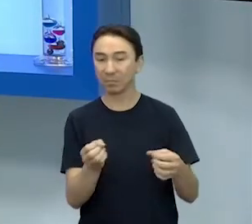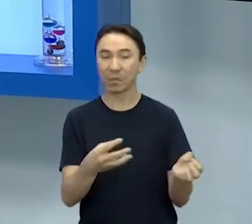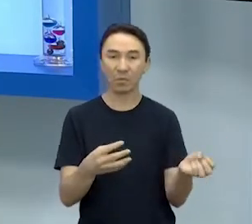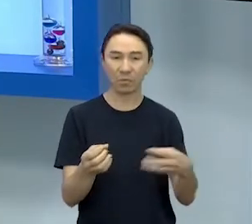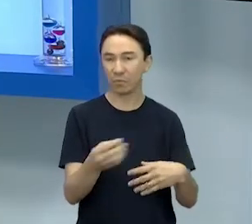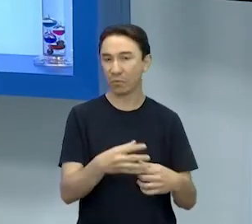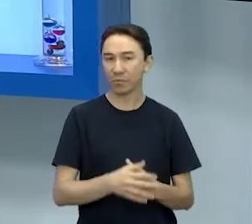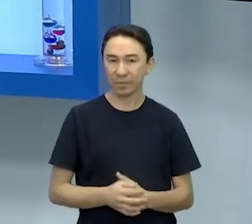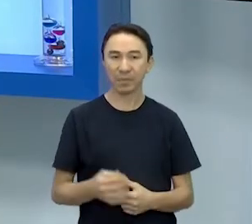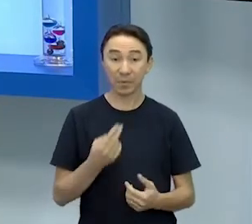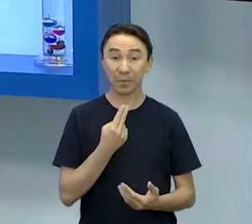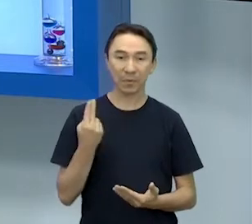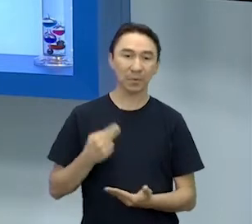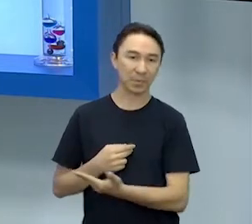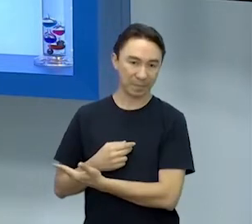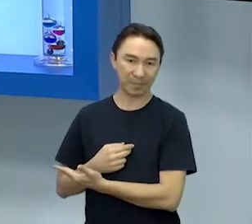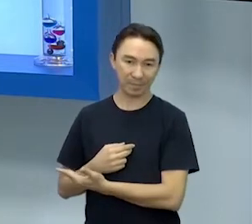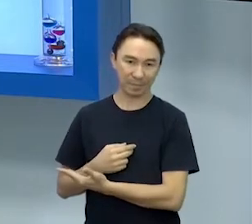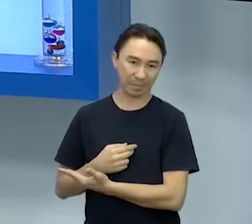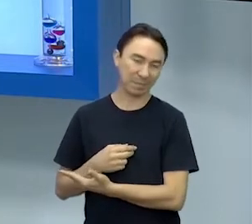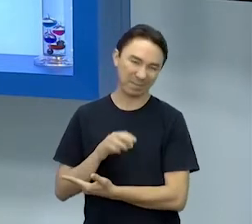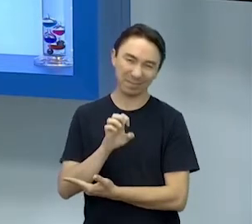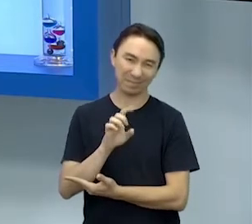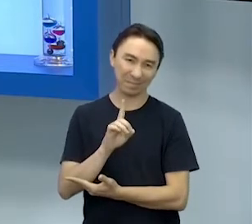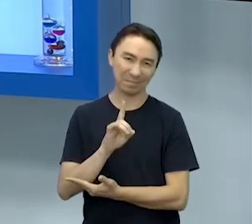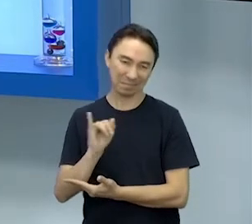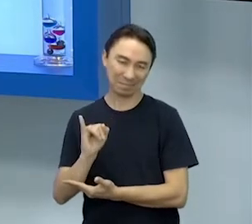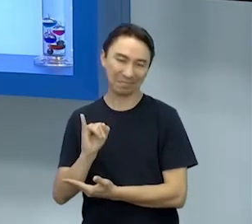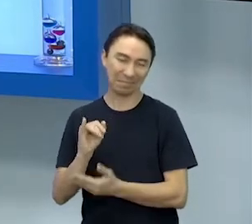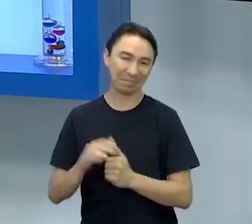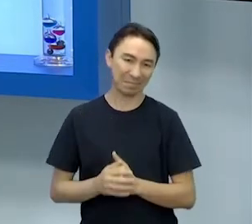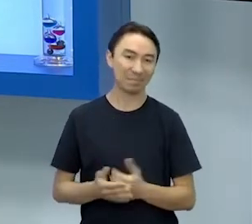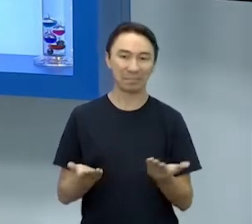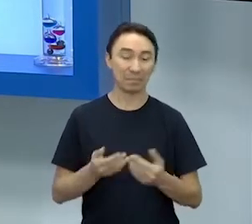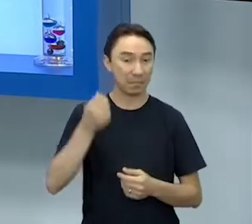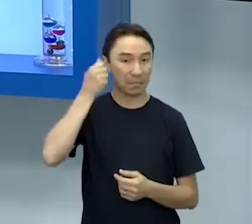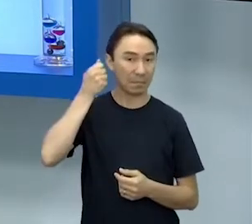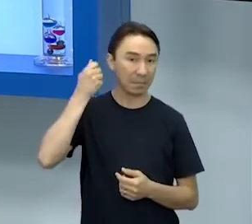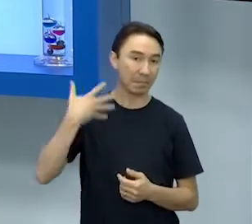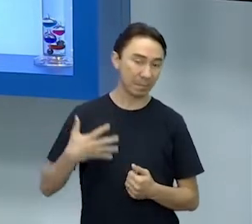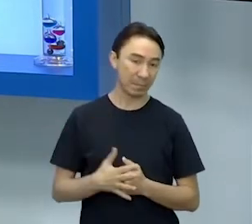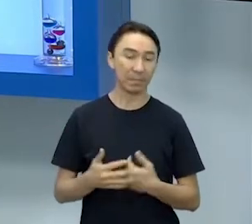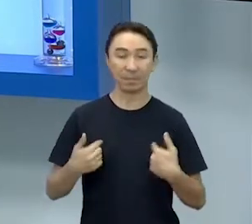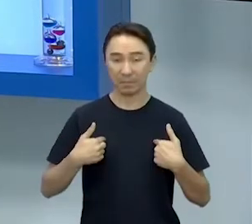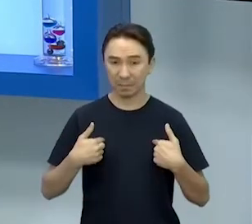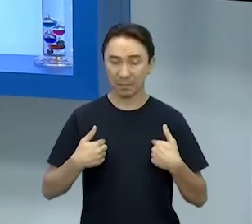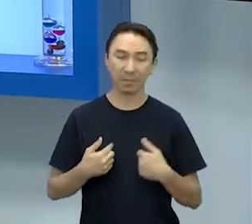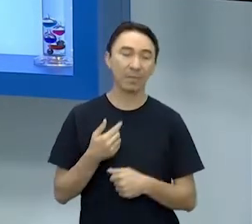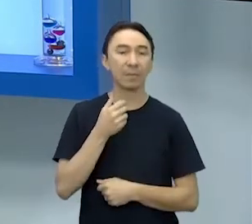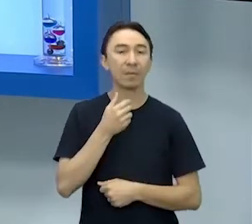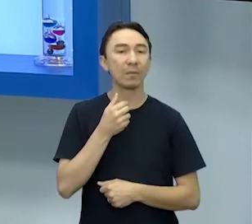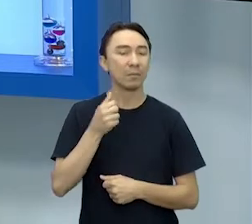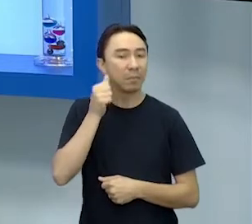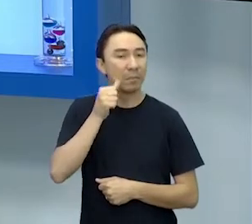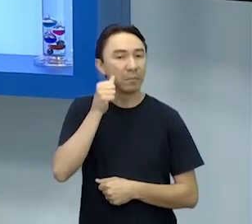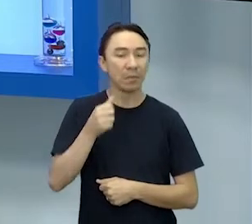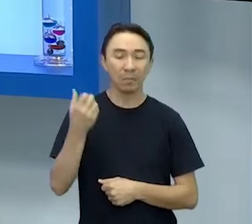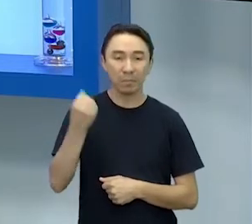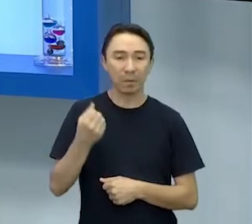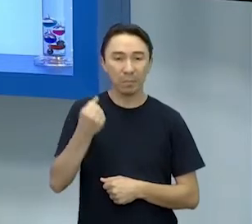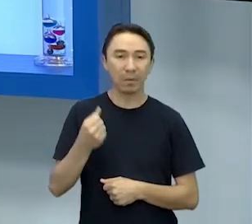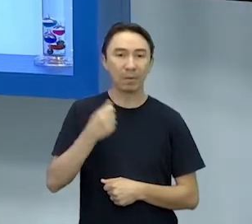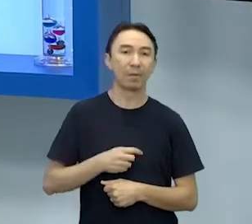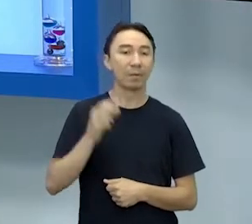me chamar carinhosamente de Edi. Eu vou começar aí a minha descrição. Sou branca, cabelos e olhos castanhos,